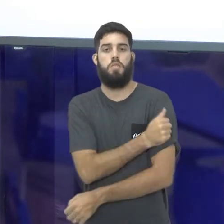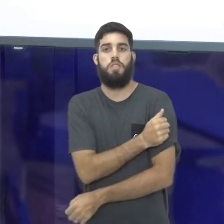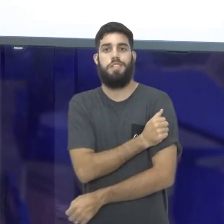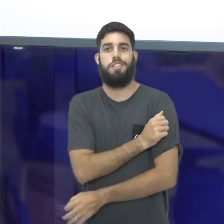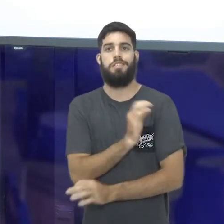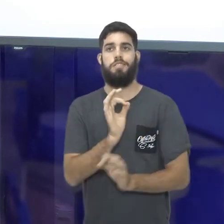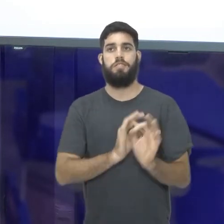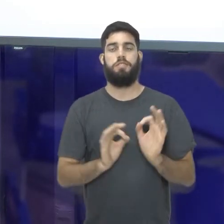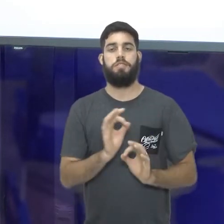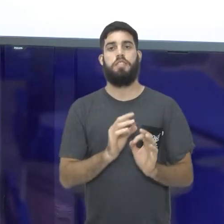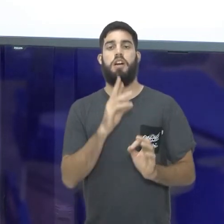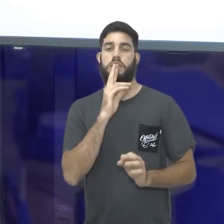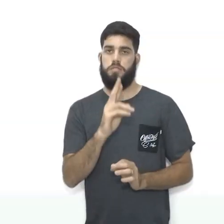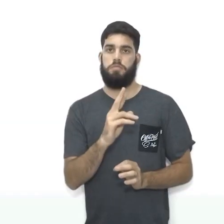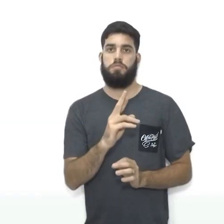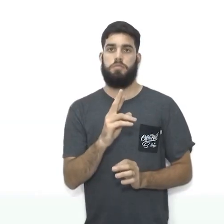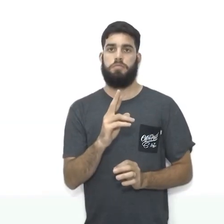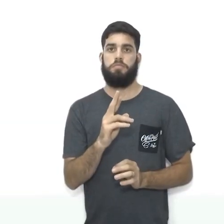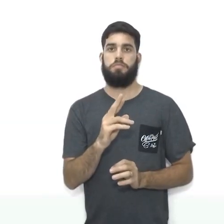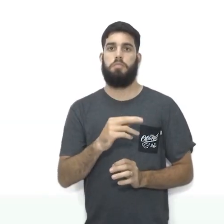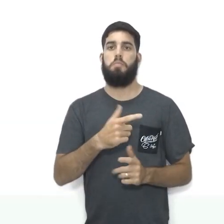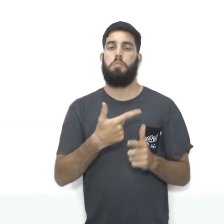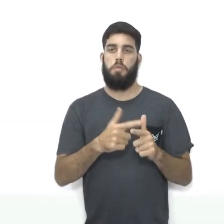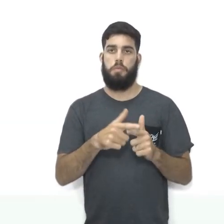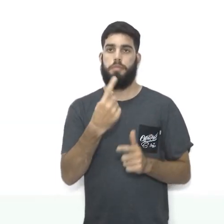resolveu, a resposta nesse caso é o problema 1.